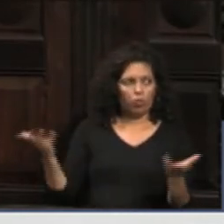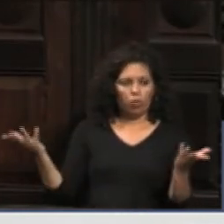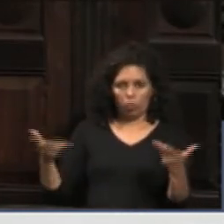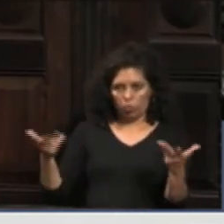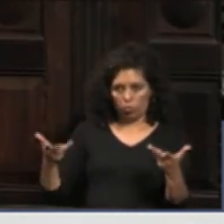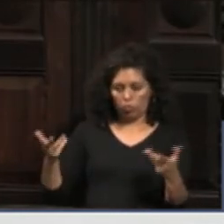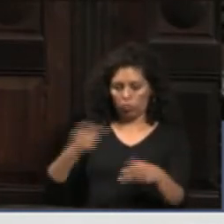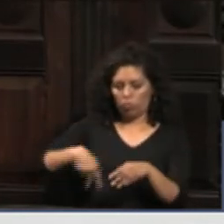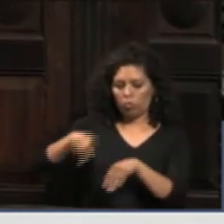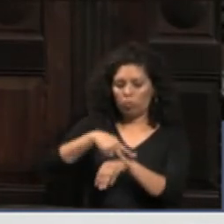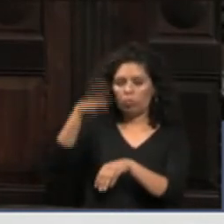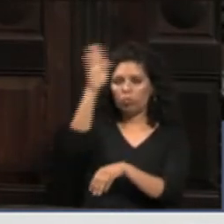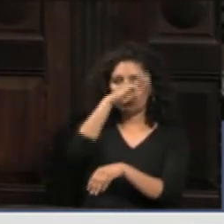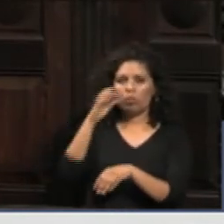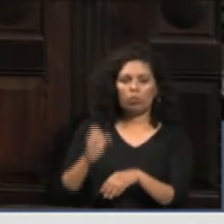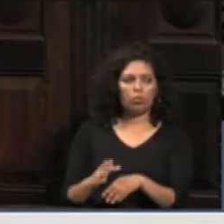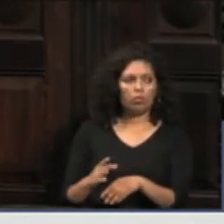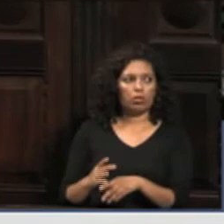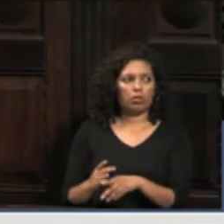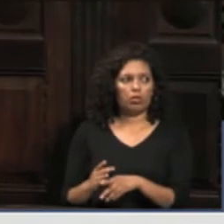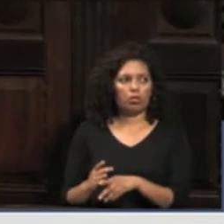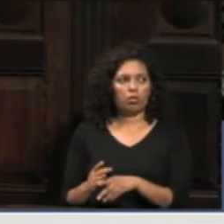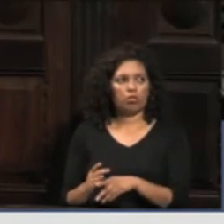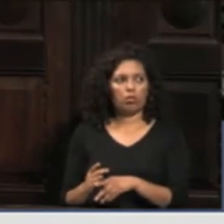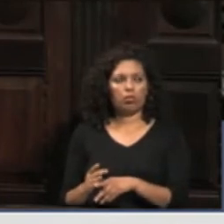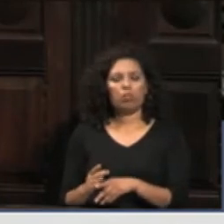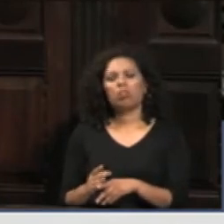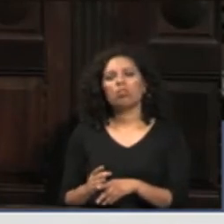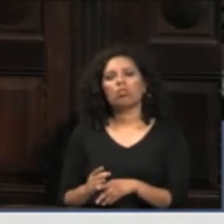nosso Brasil, para se